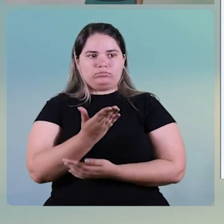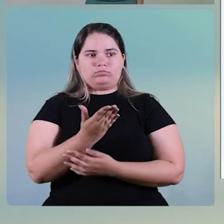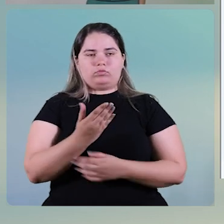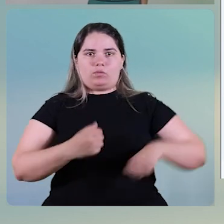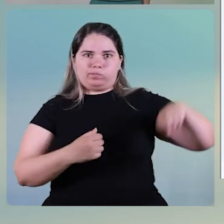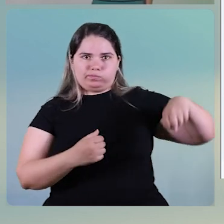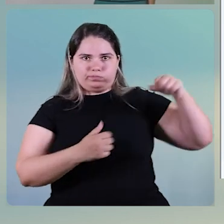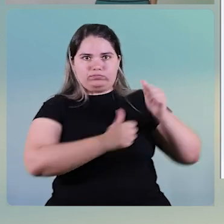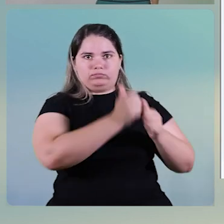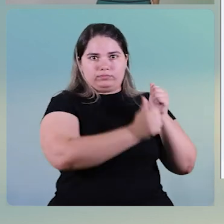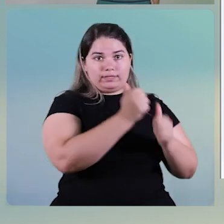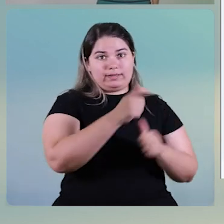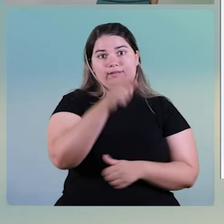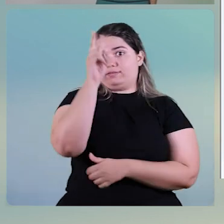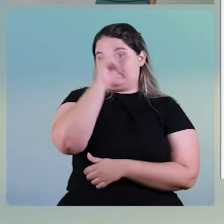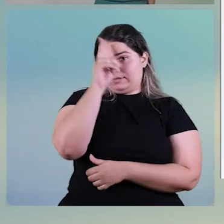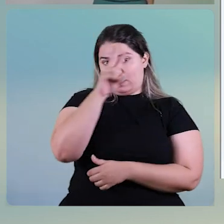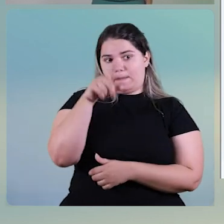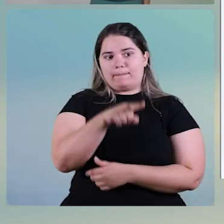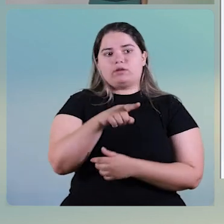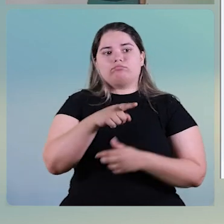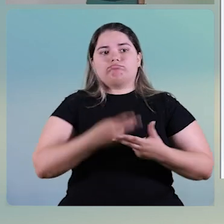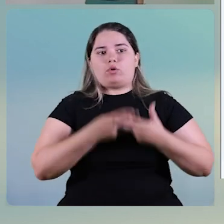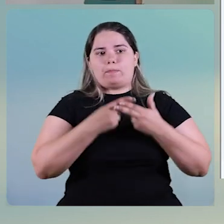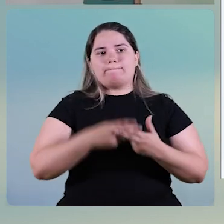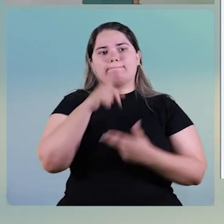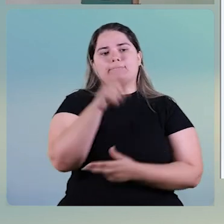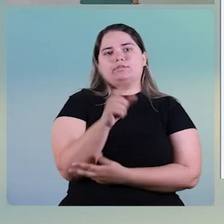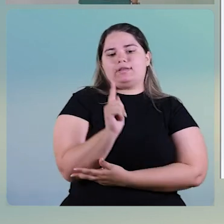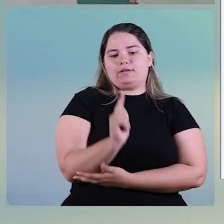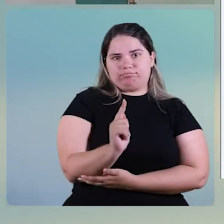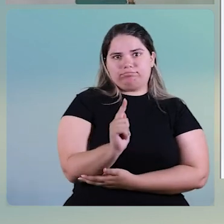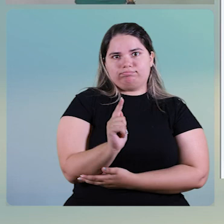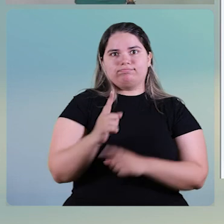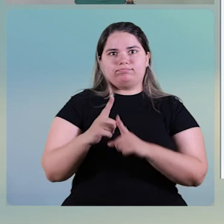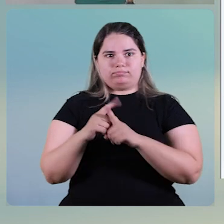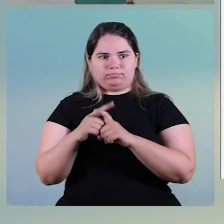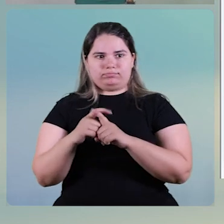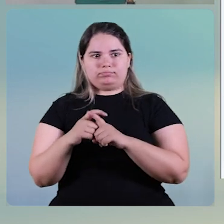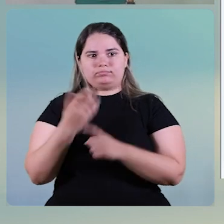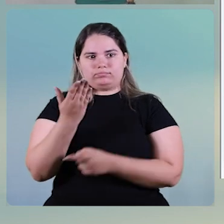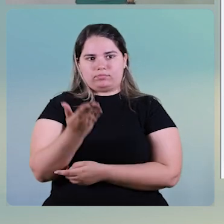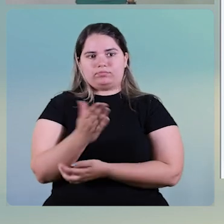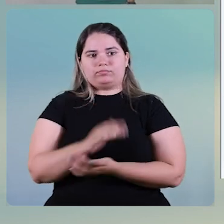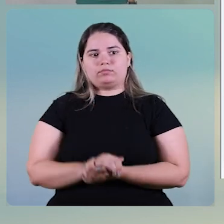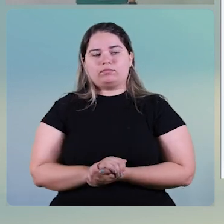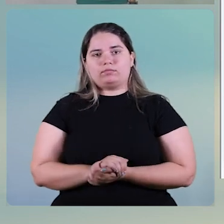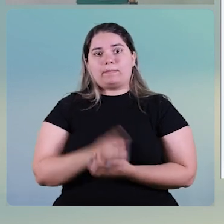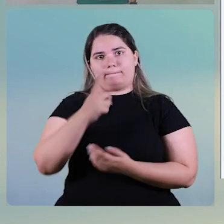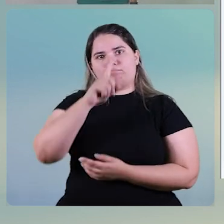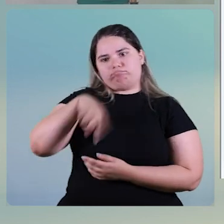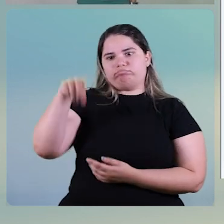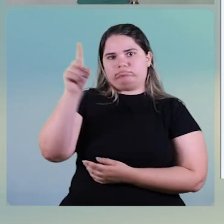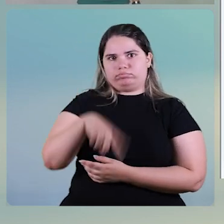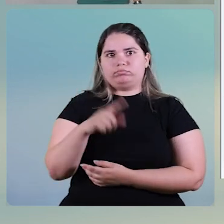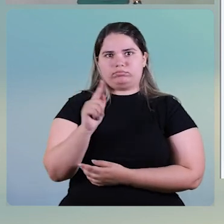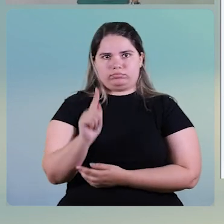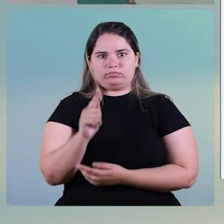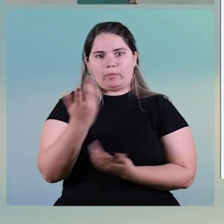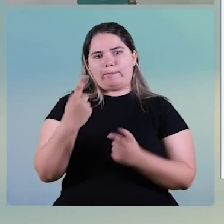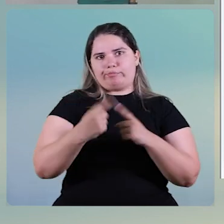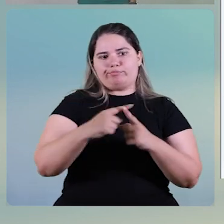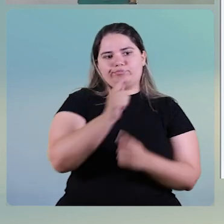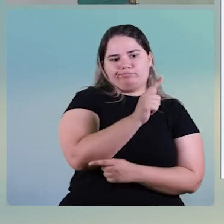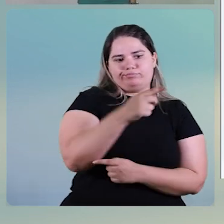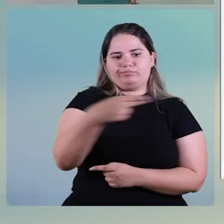3. Lembrando que o peso é o produto da massa pela gravidade. Você pode eliminar a gravidade e aí você encontra a massa final da